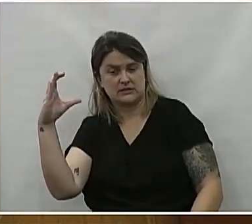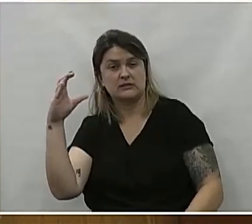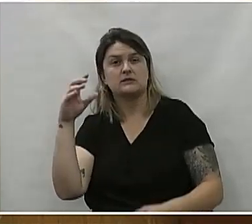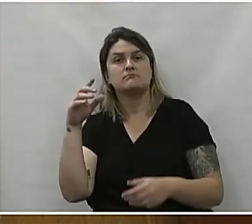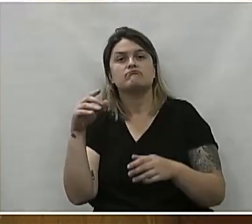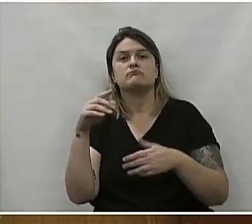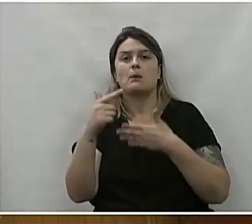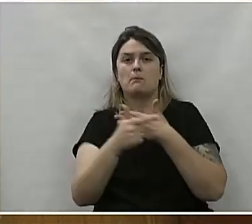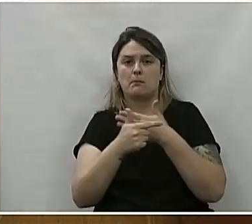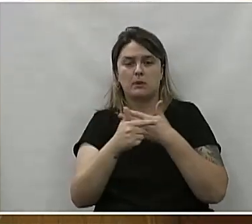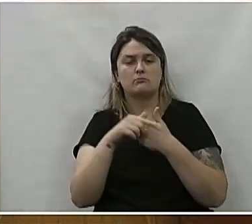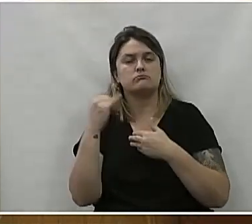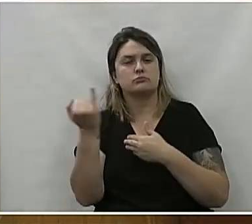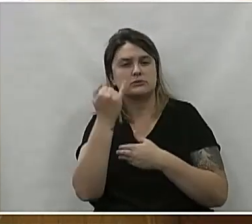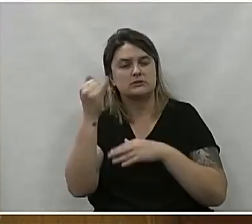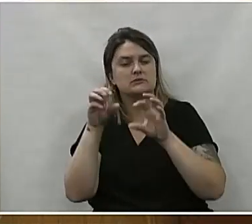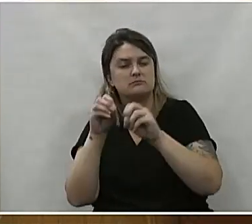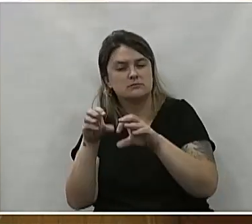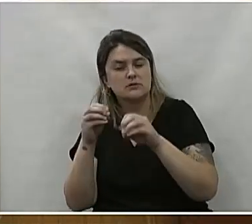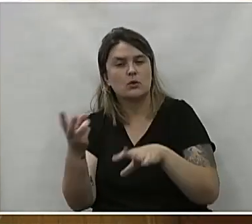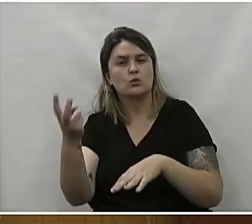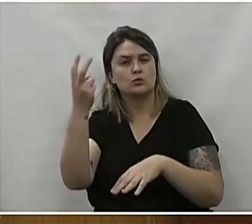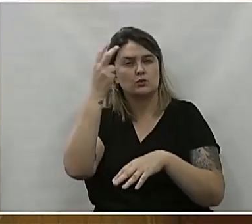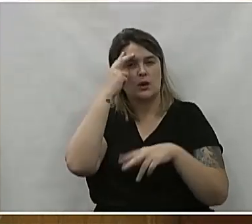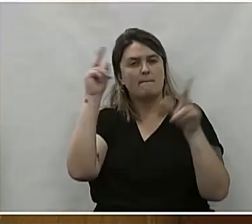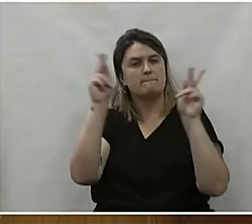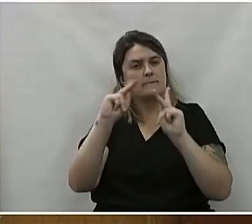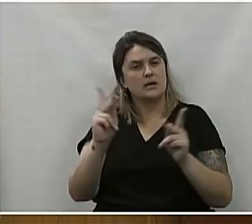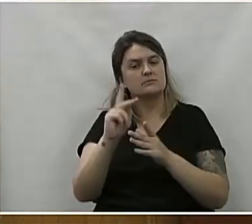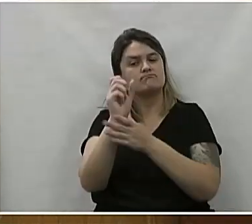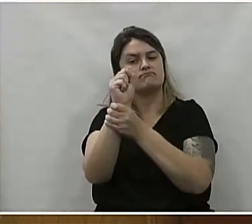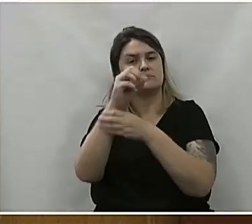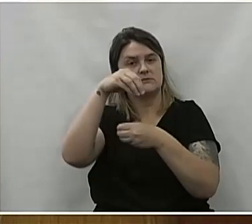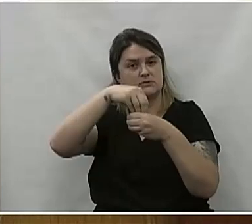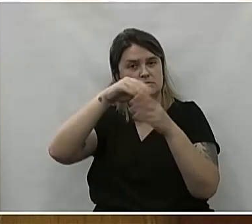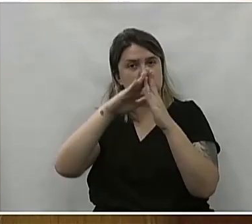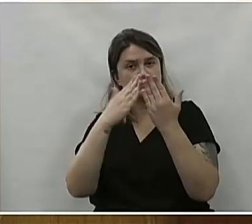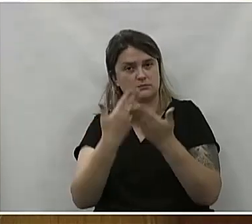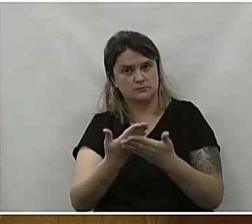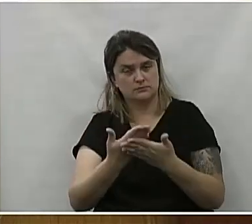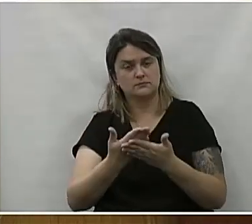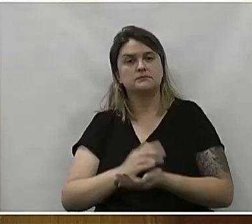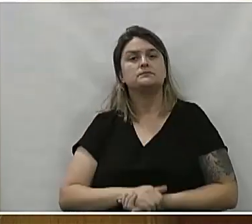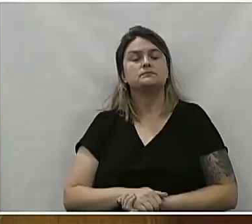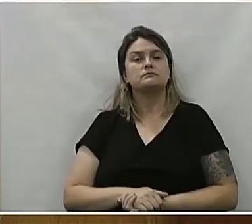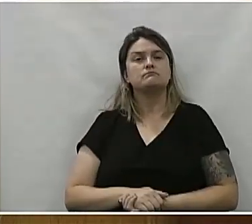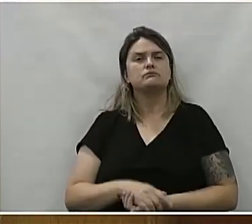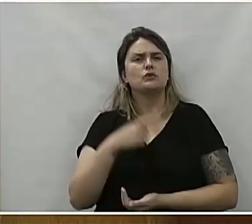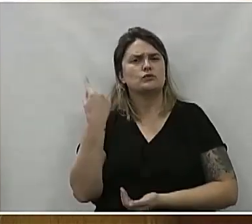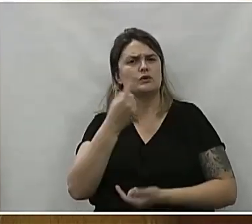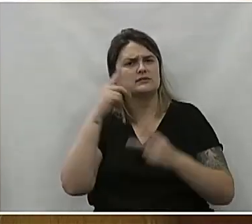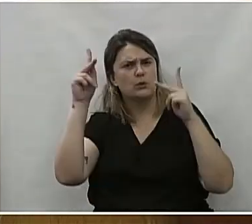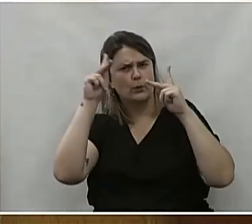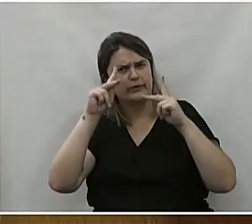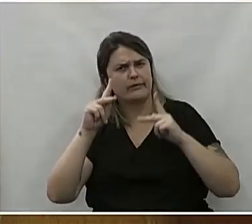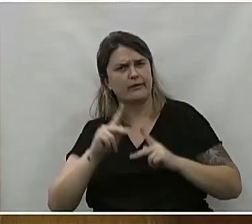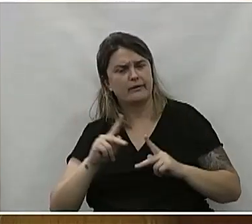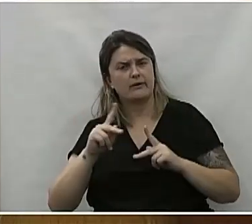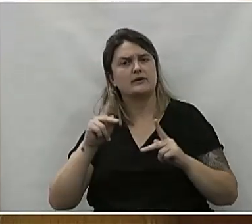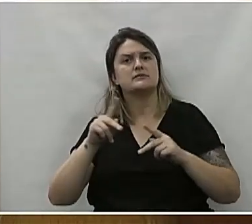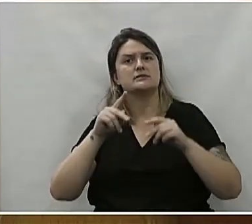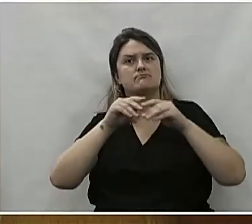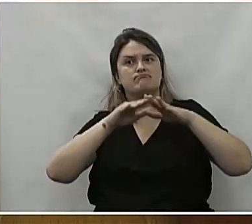fundamental Na formação De uma cultura De paz E segurança Em nossas comunidades Escolares Reconhecemos O alcance